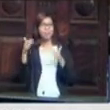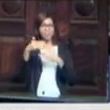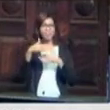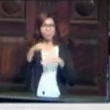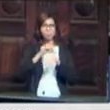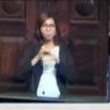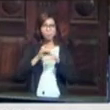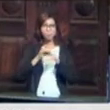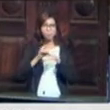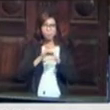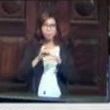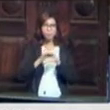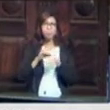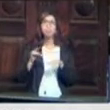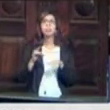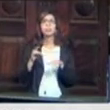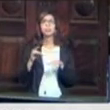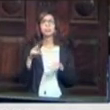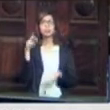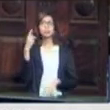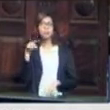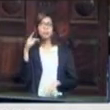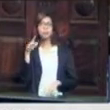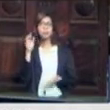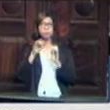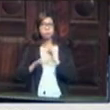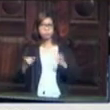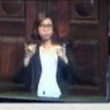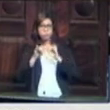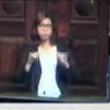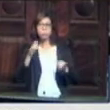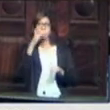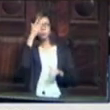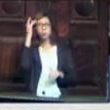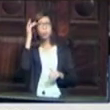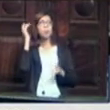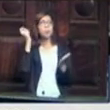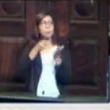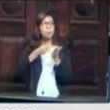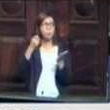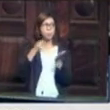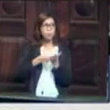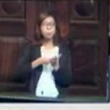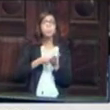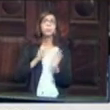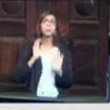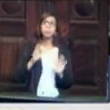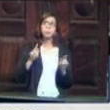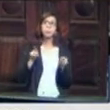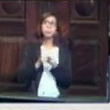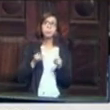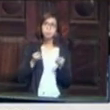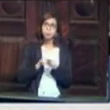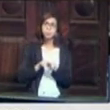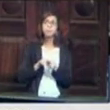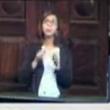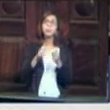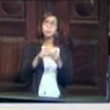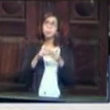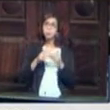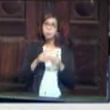preta da publicização dos contribuintes inscritos na dívida ativa, mas eu quero me despedir